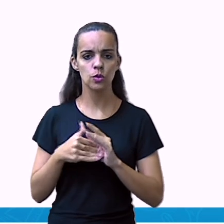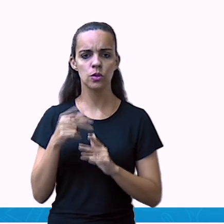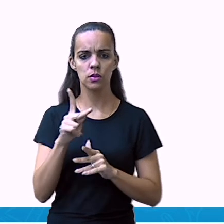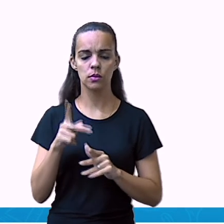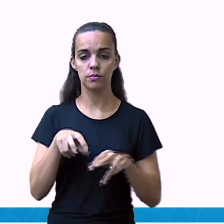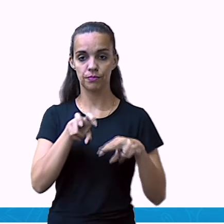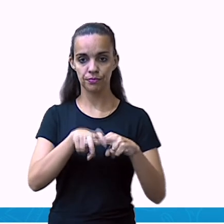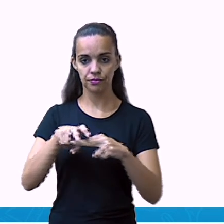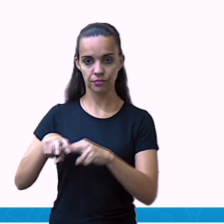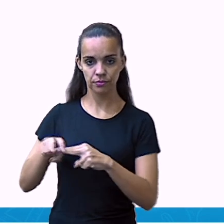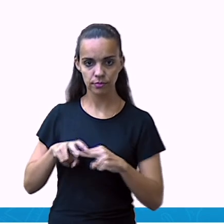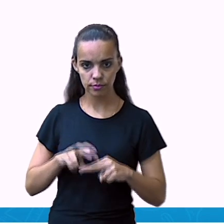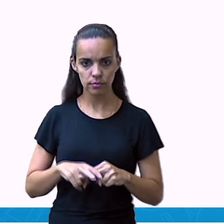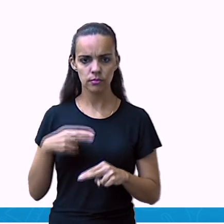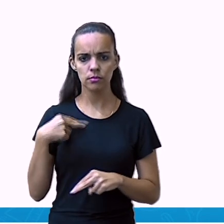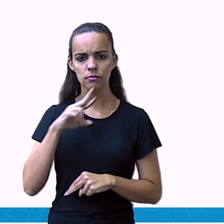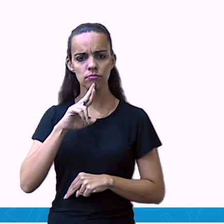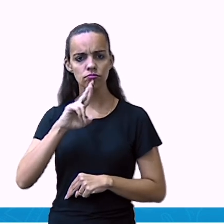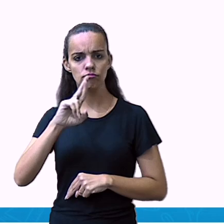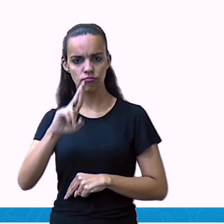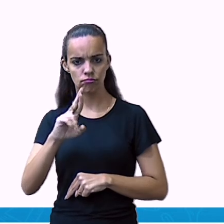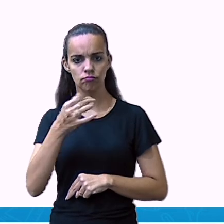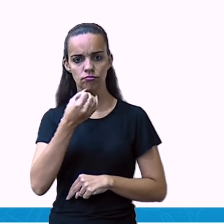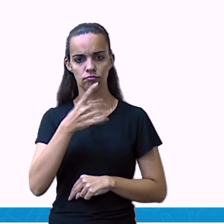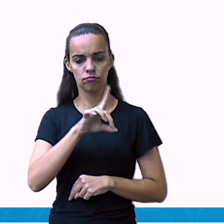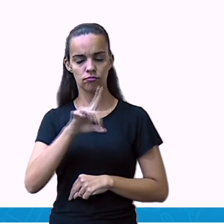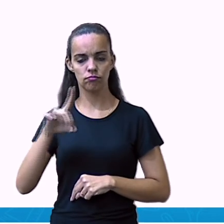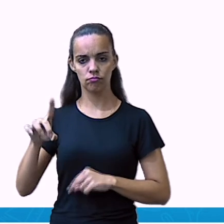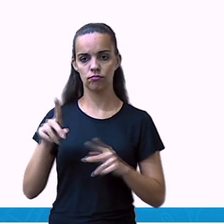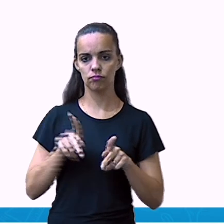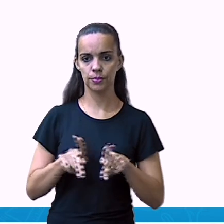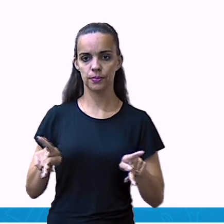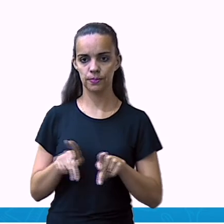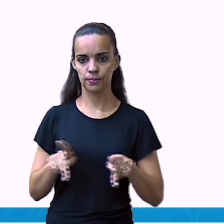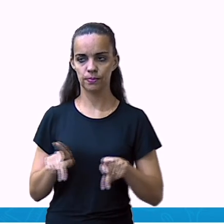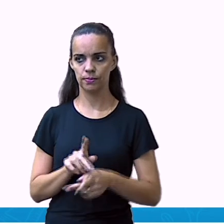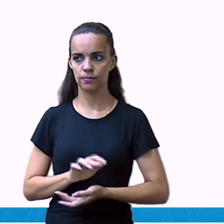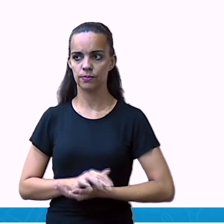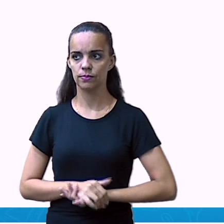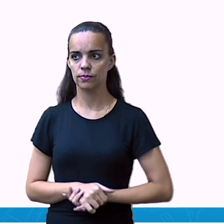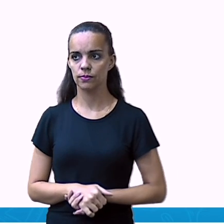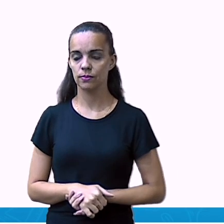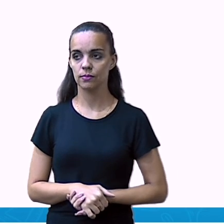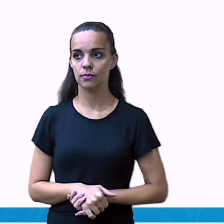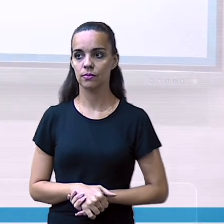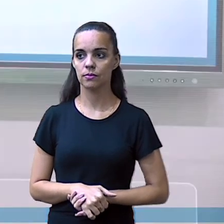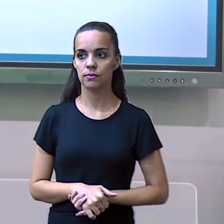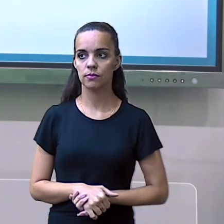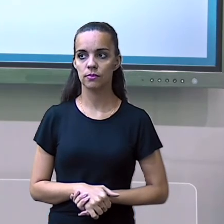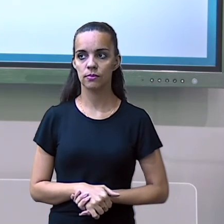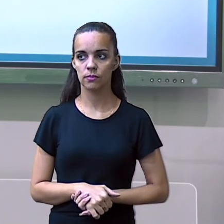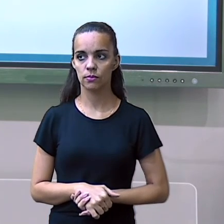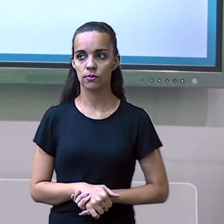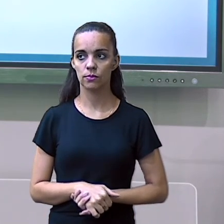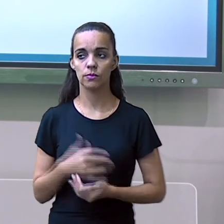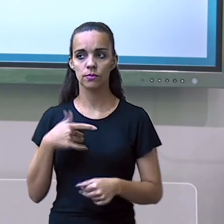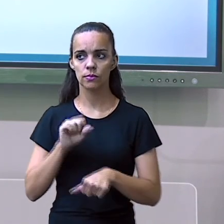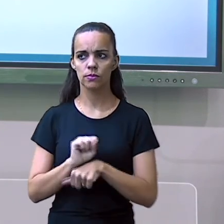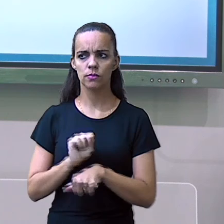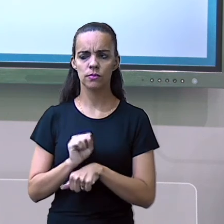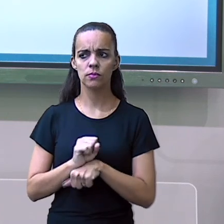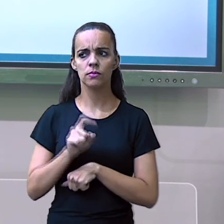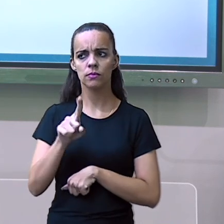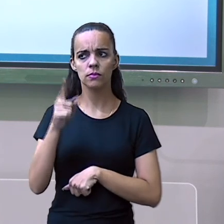suas carteiras responderam ao bom dia da professora. Espero